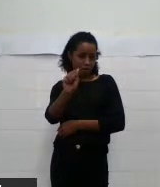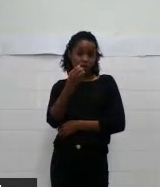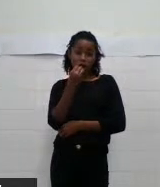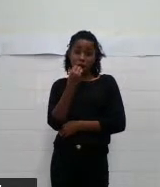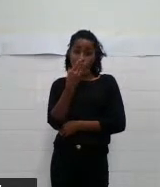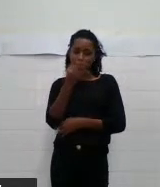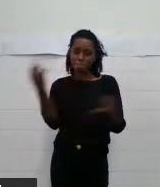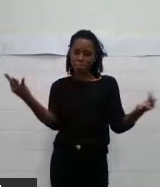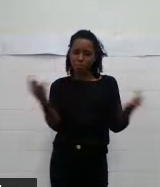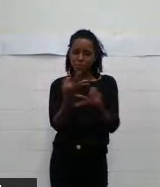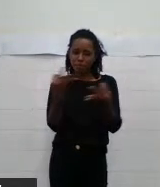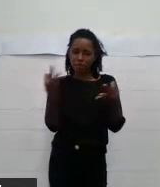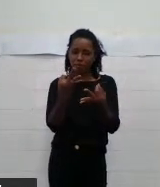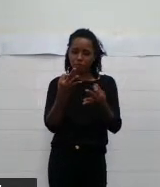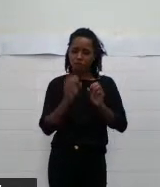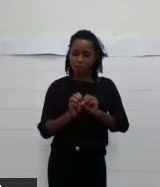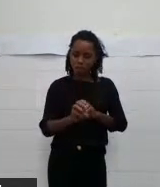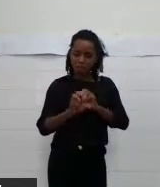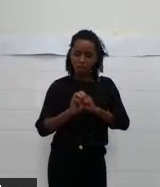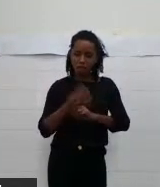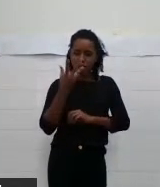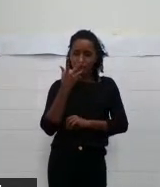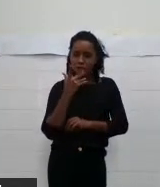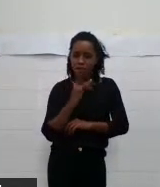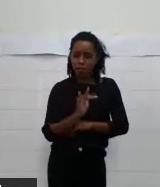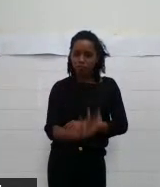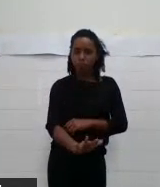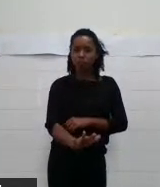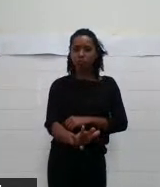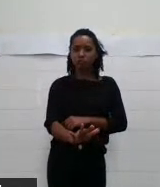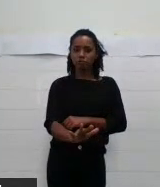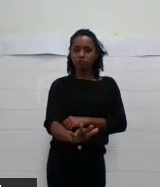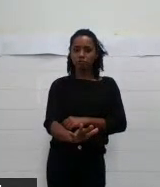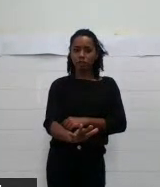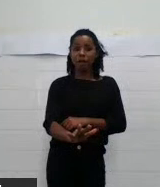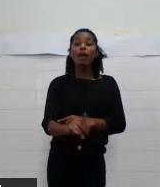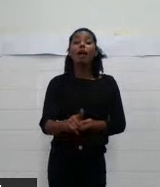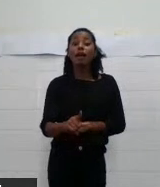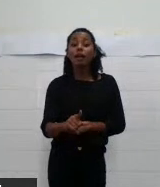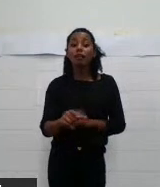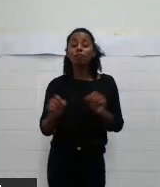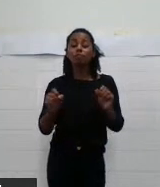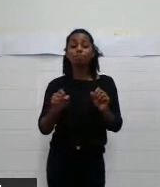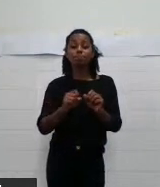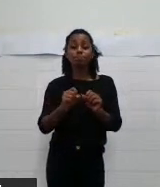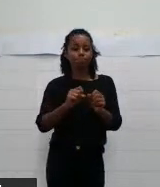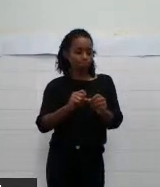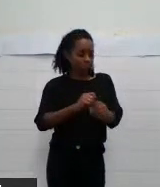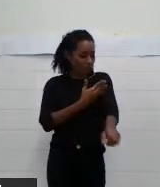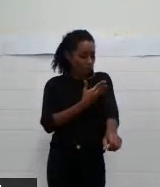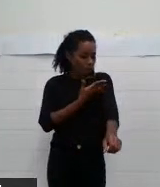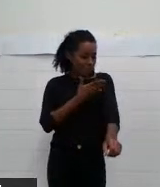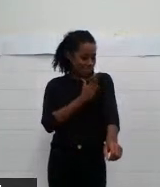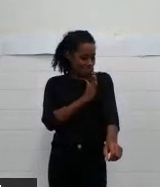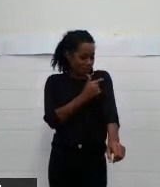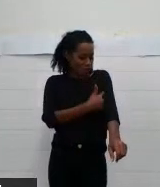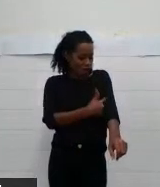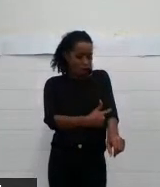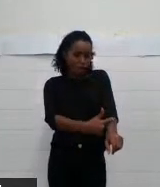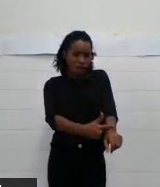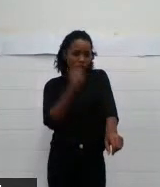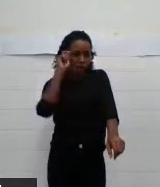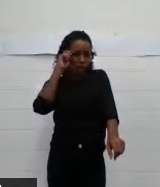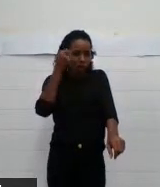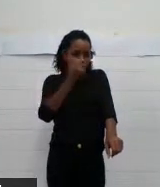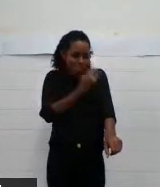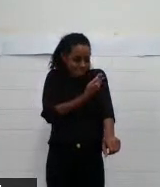da Ternura, ela vai passar o caco de telha na pele para tirar a sua cor. E o que ela vai ver é